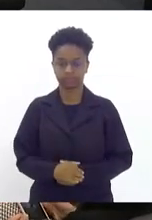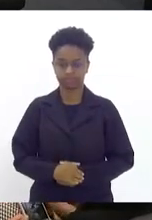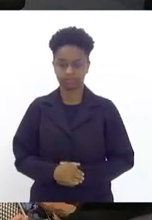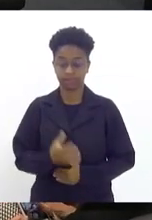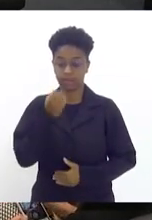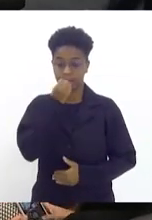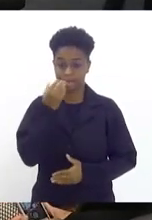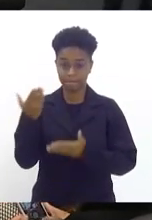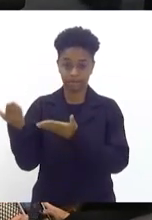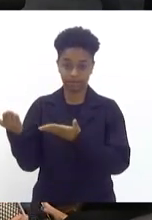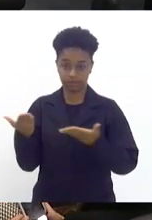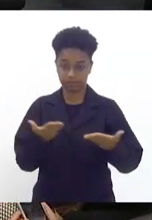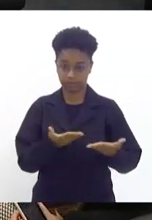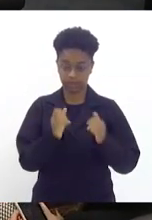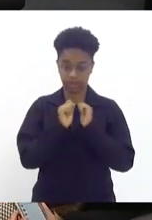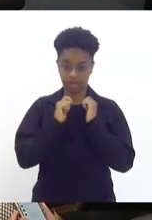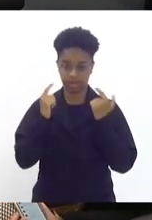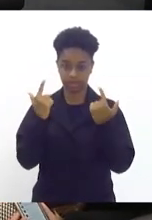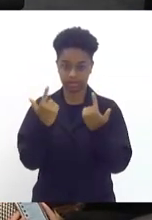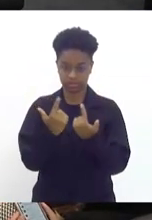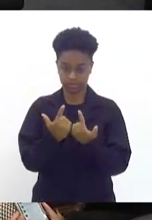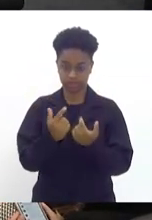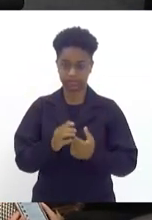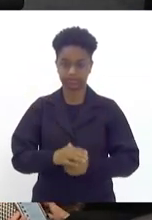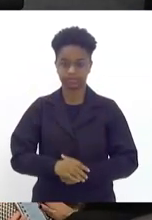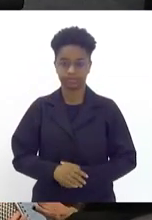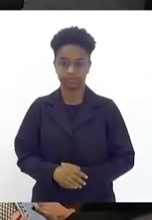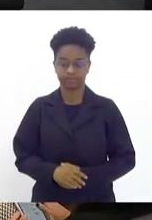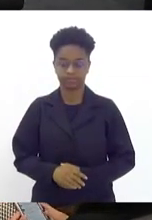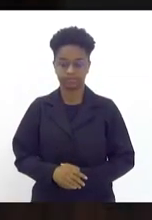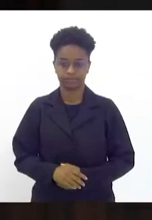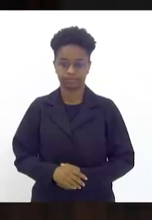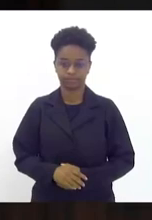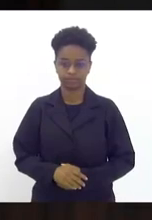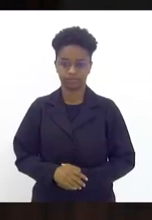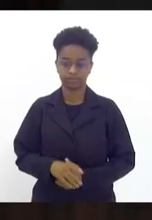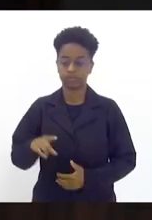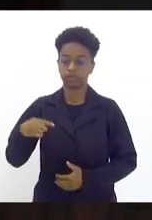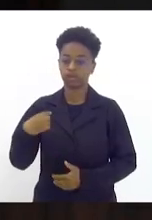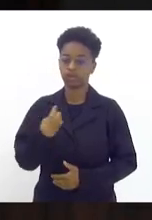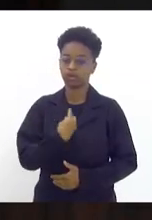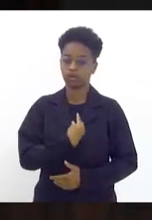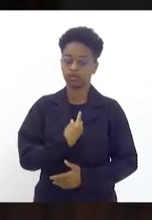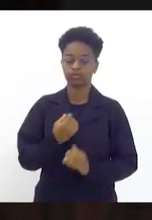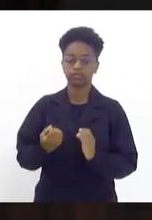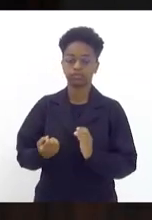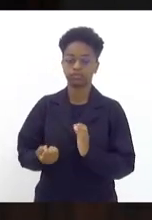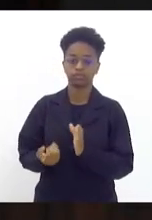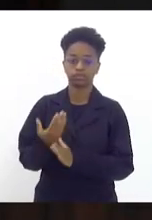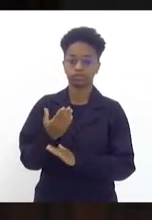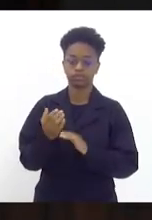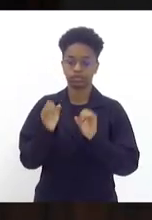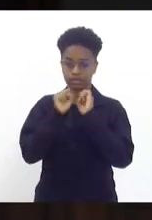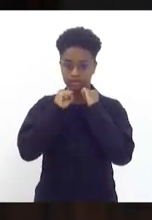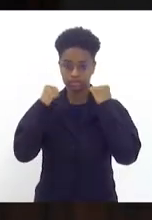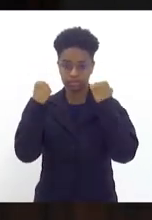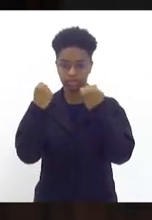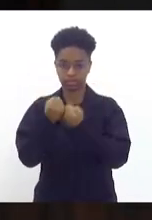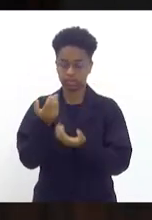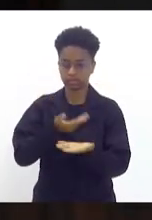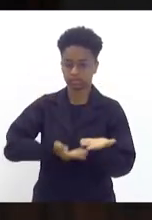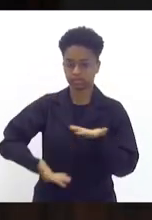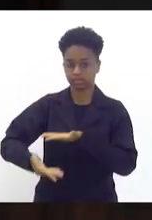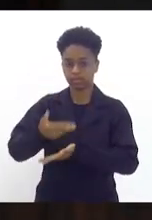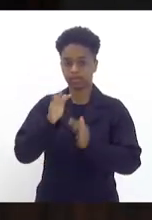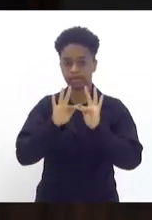Sejam bem-vindos à Assembleia Legislativa do Estado do Rio de Janeiro para a realização do simpósio Interação Família e